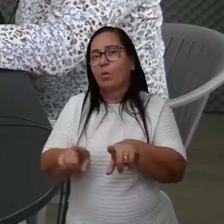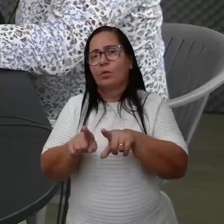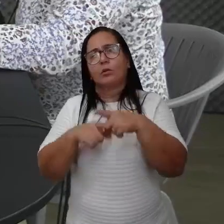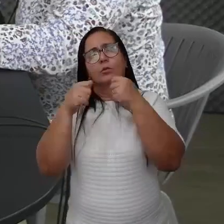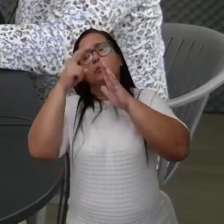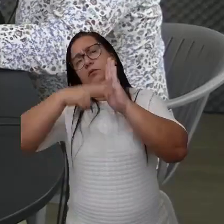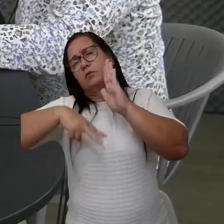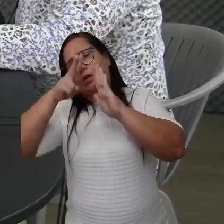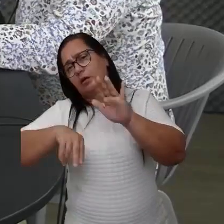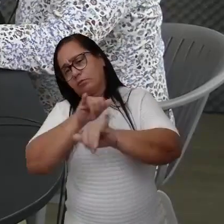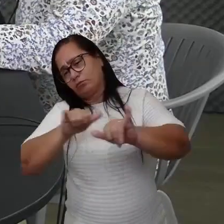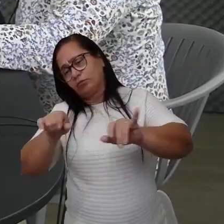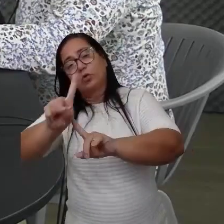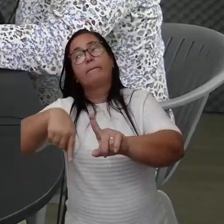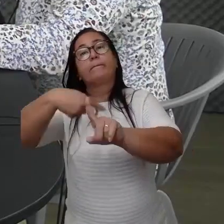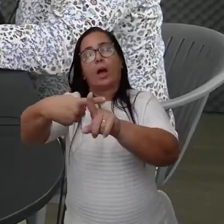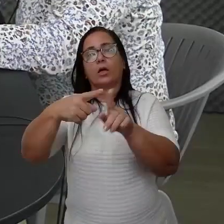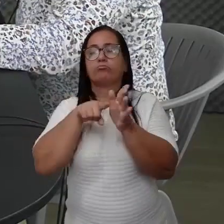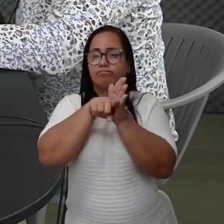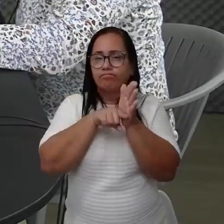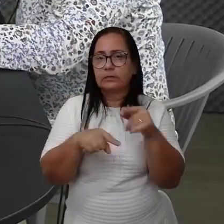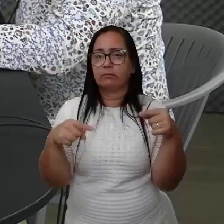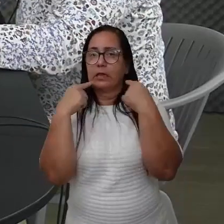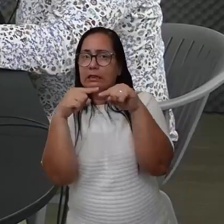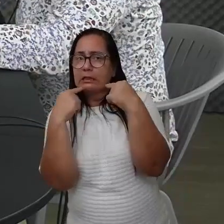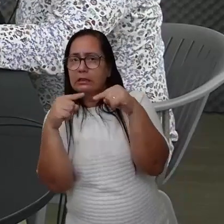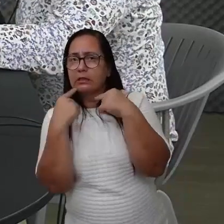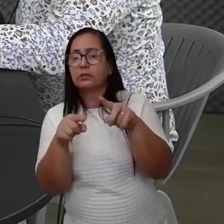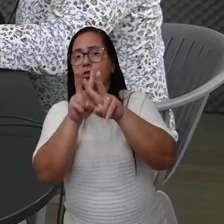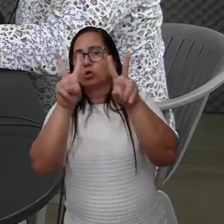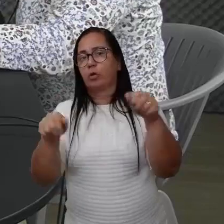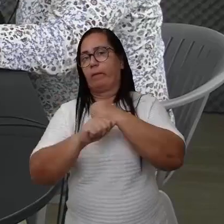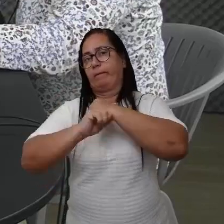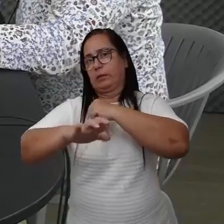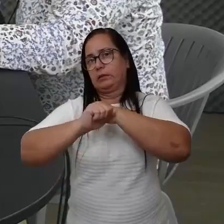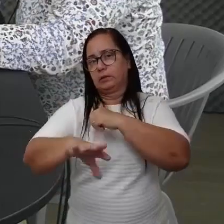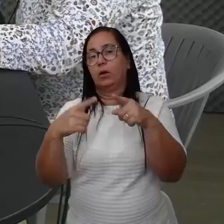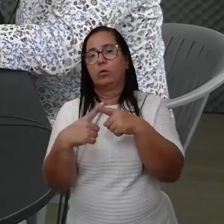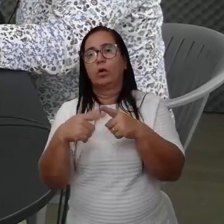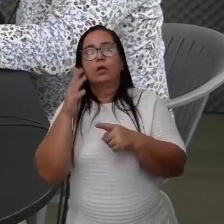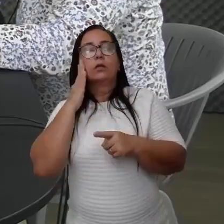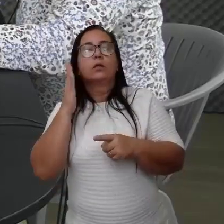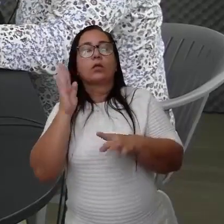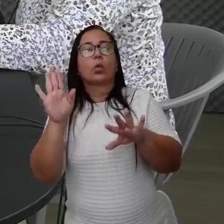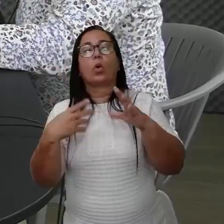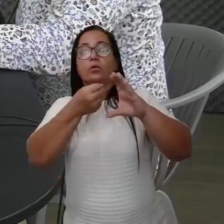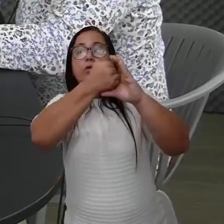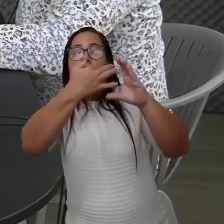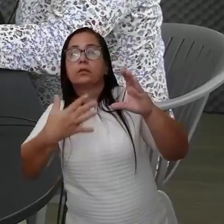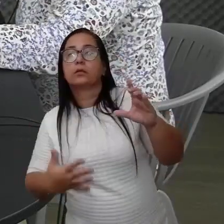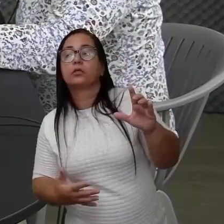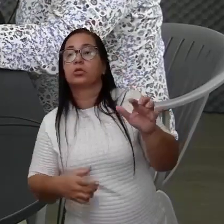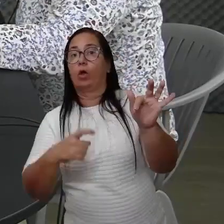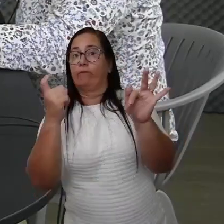está posto. A gente precisa ter criticidade em relação à mídia, entender o que é uma fake news, quais são suas características para não